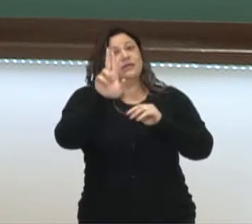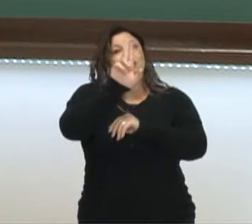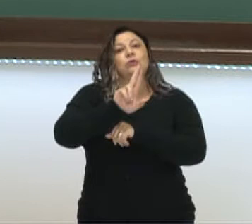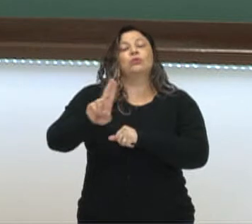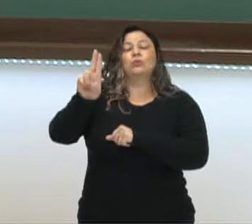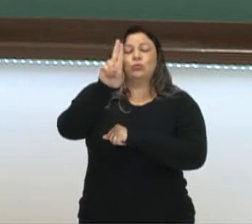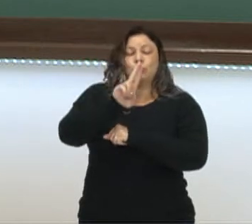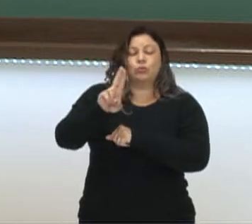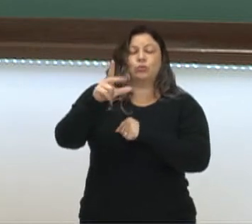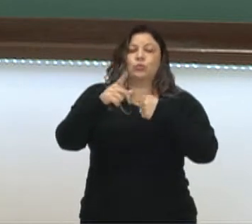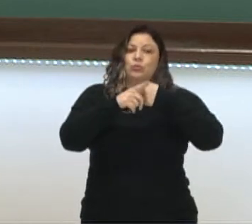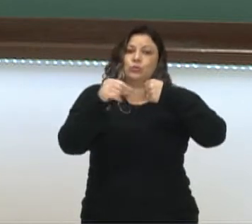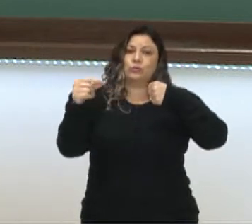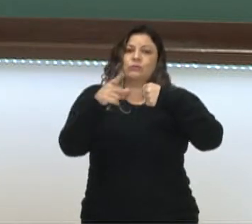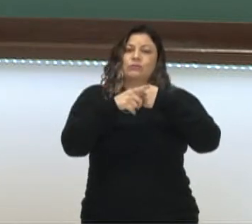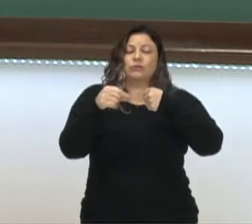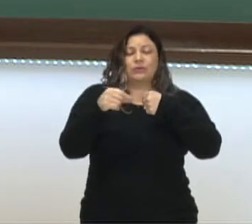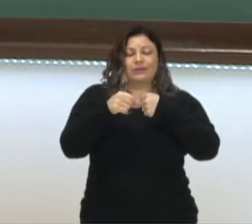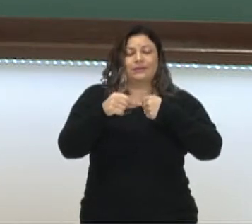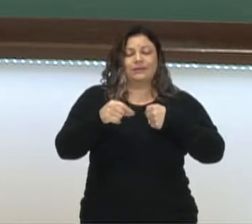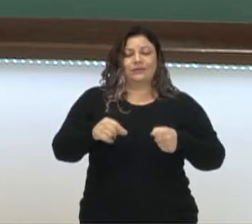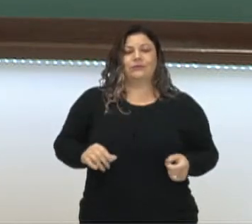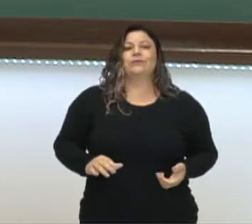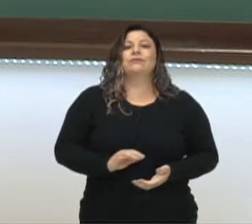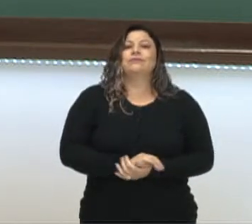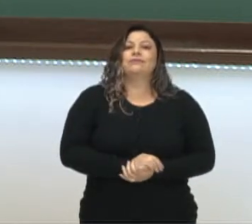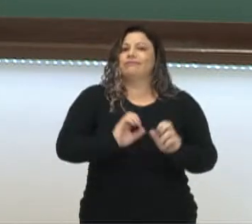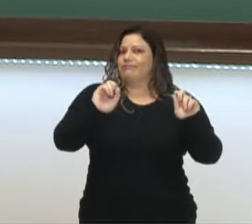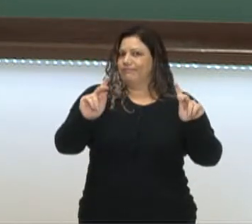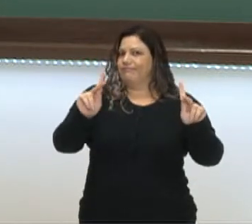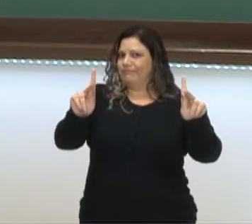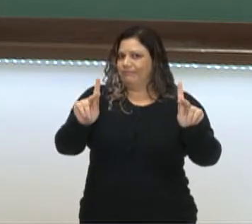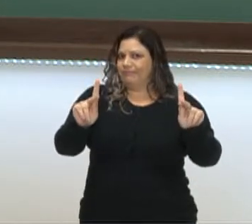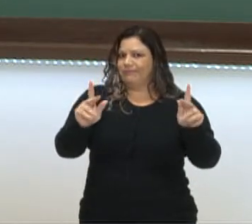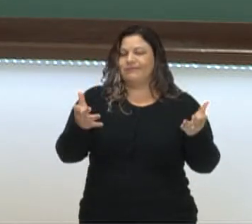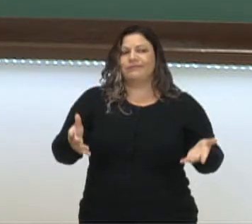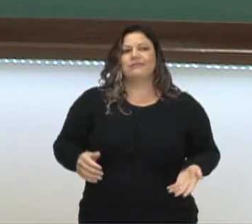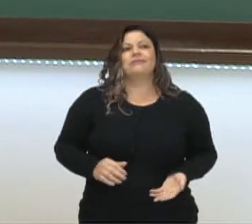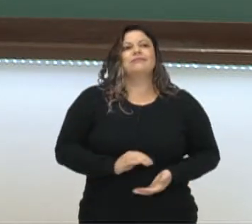uso desse artigo aqui, desse empréstimo, ok?